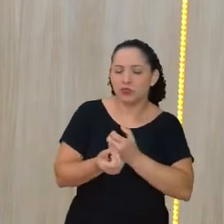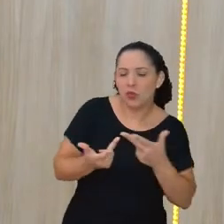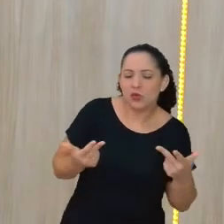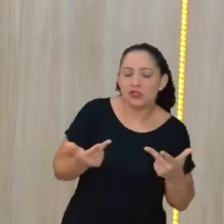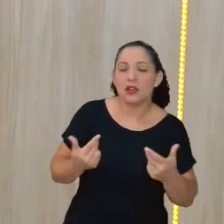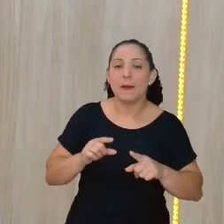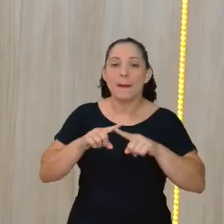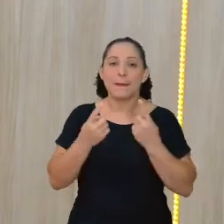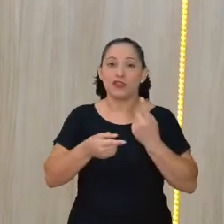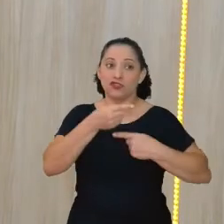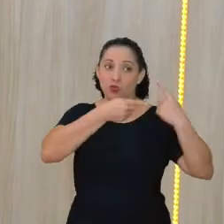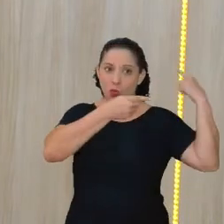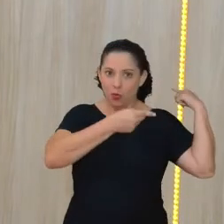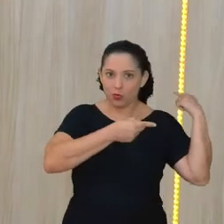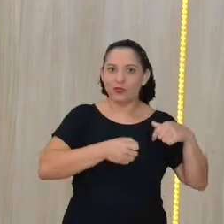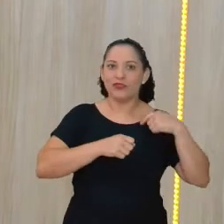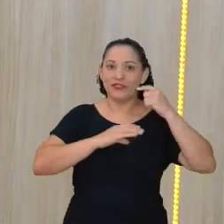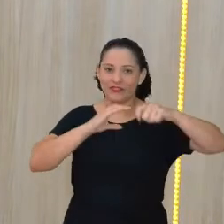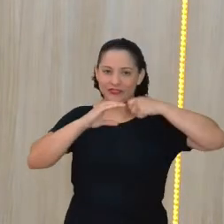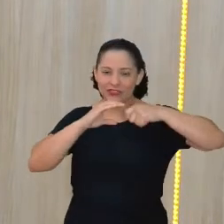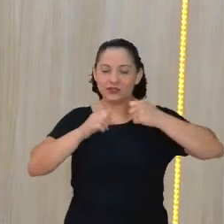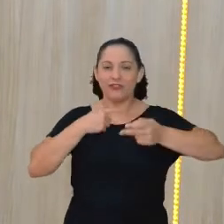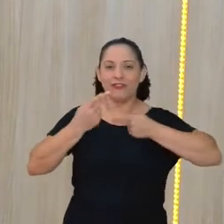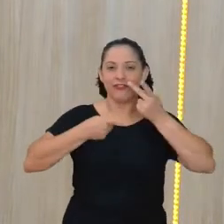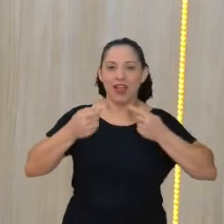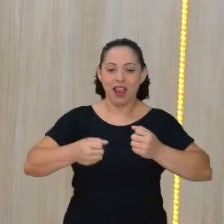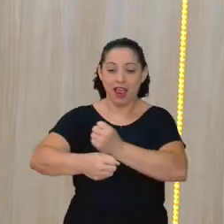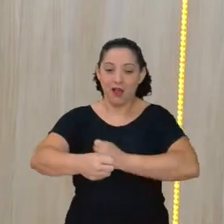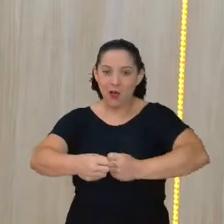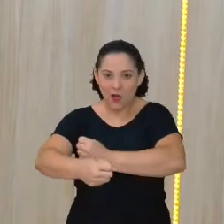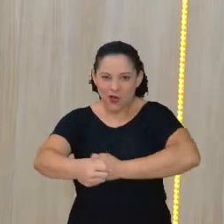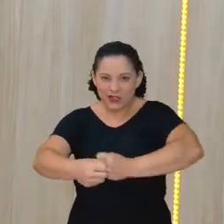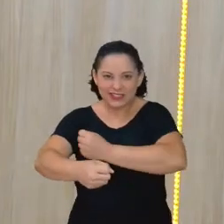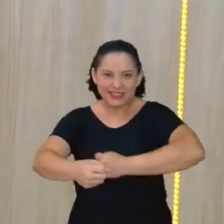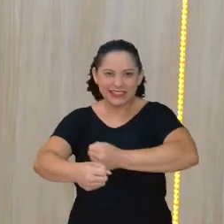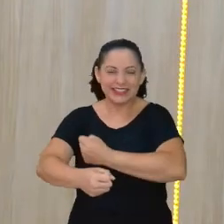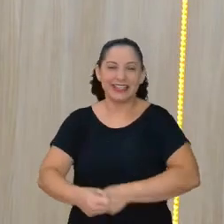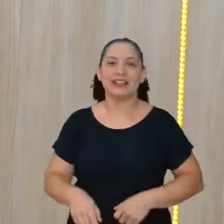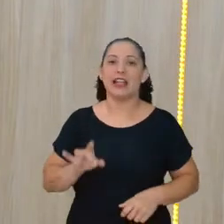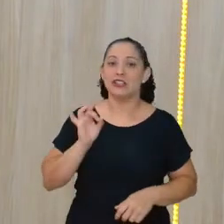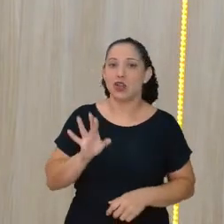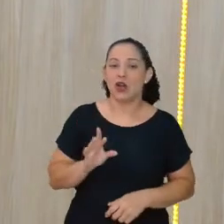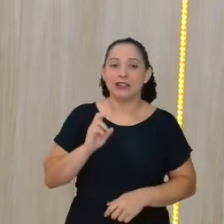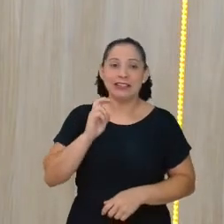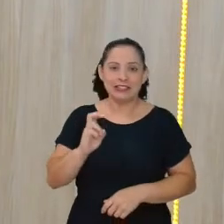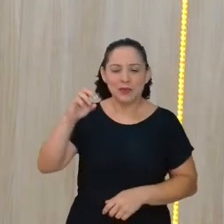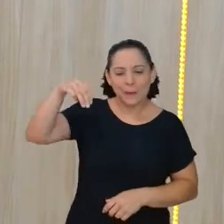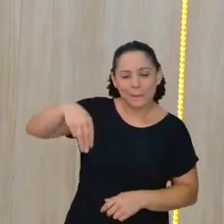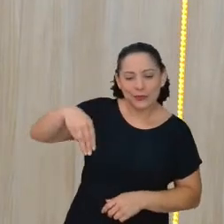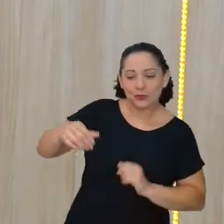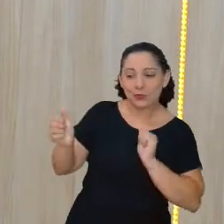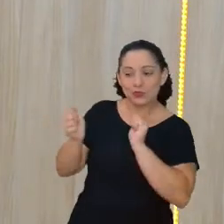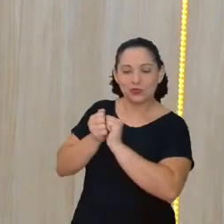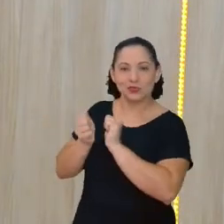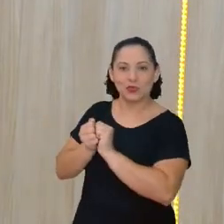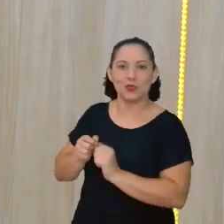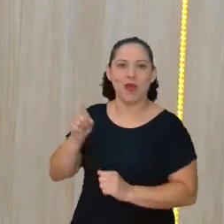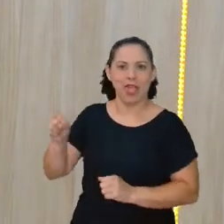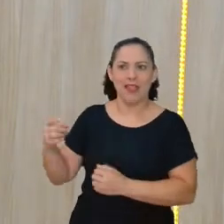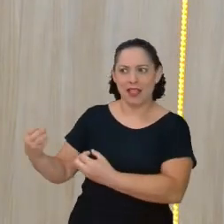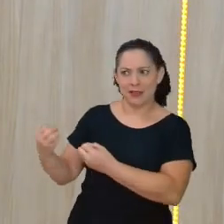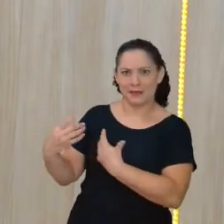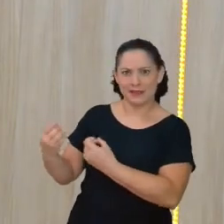vídeo anterior de cozinha. Se eu passasse 5 minutos com Dona Cícera, ela teria muito